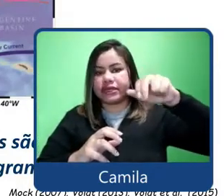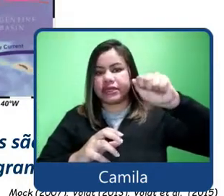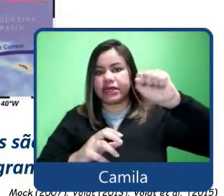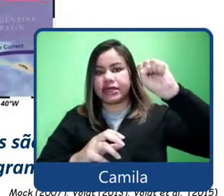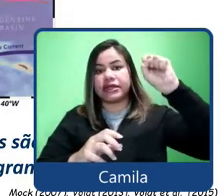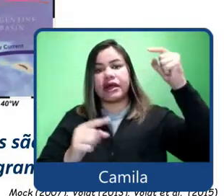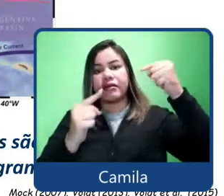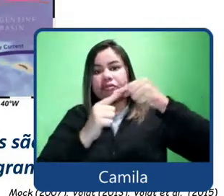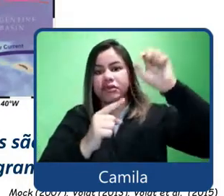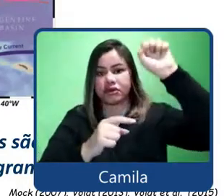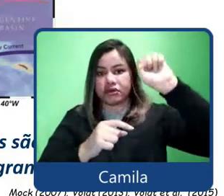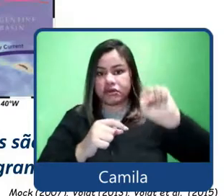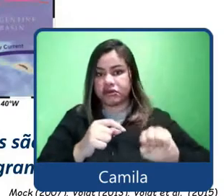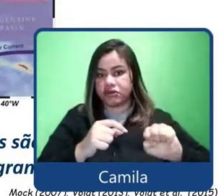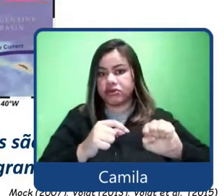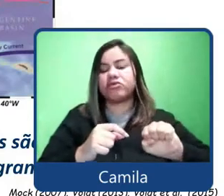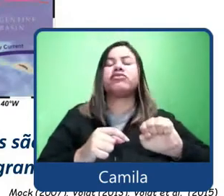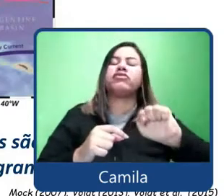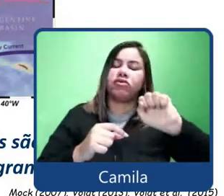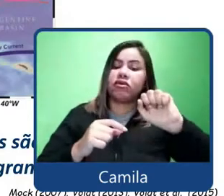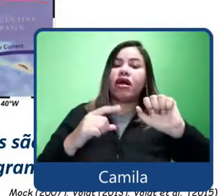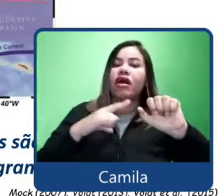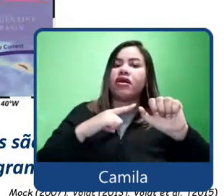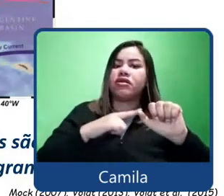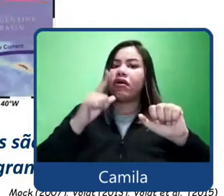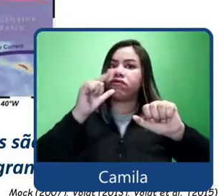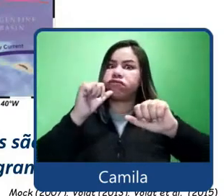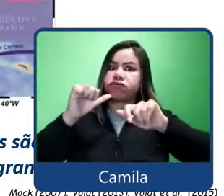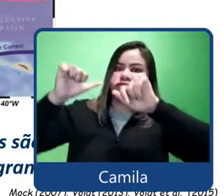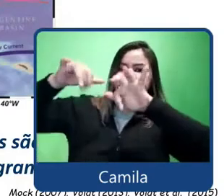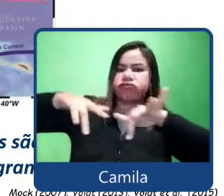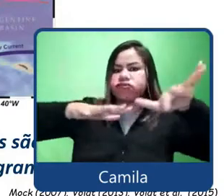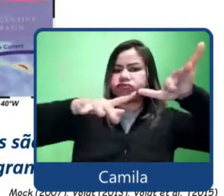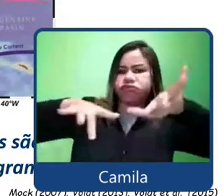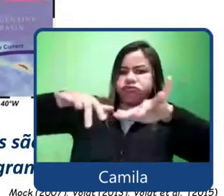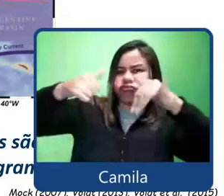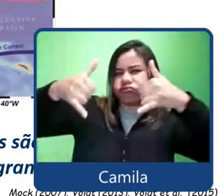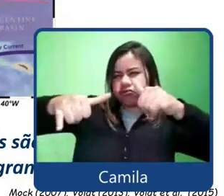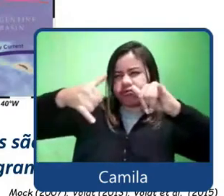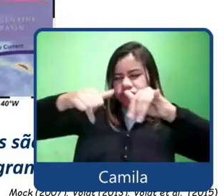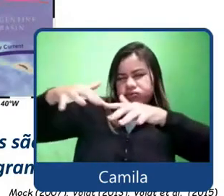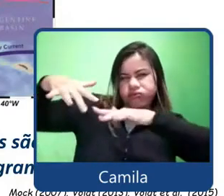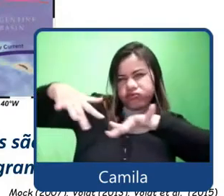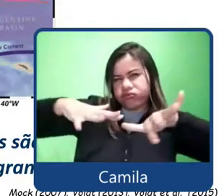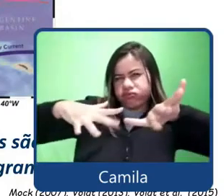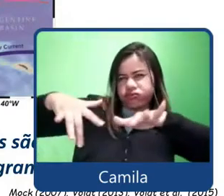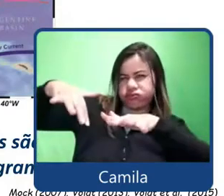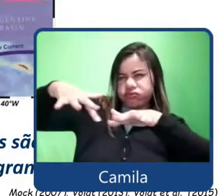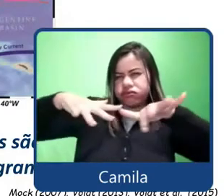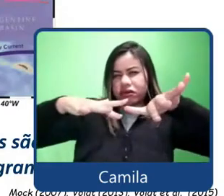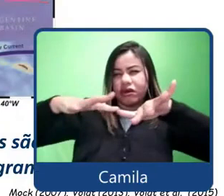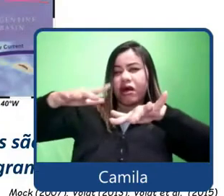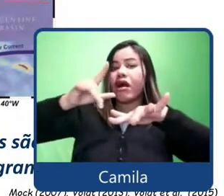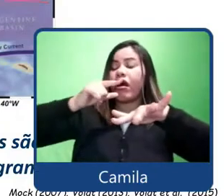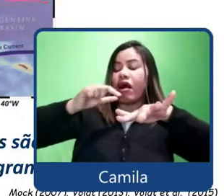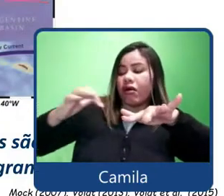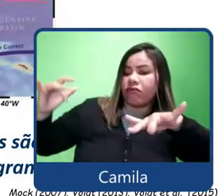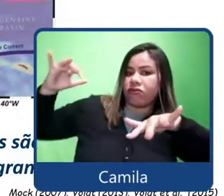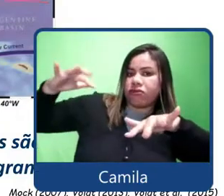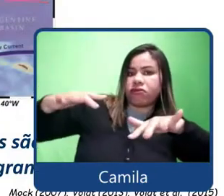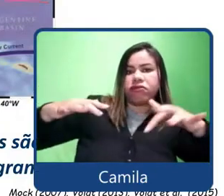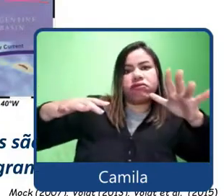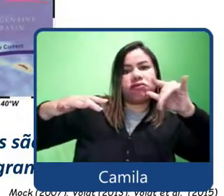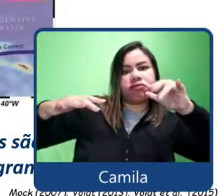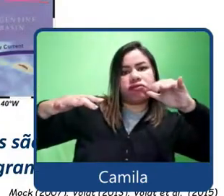dos oceanos do planeta, né? E a posição deste encontro de águas é muito importante para o clima do continente,